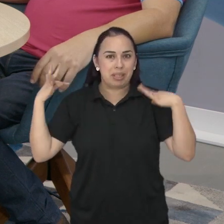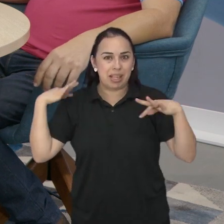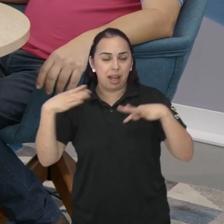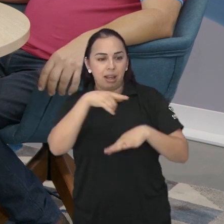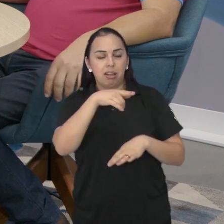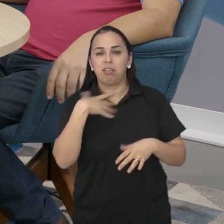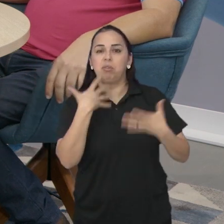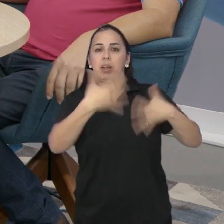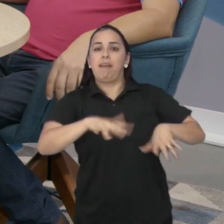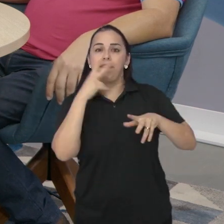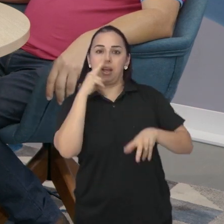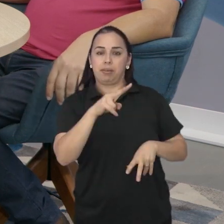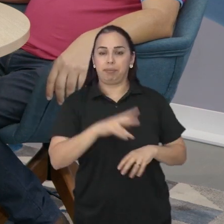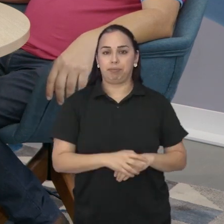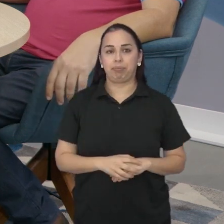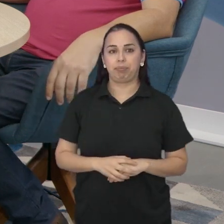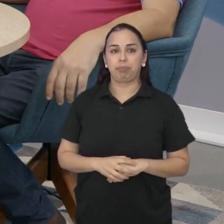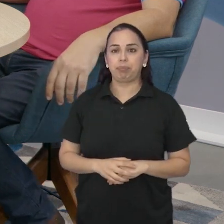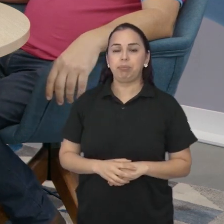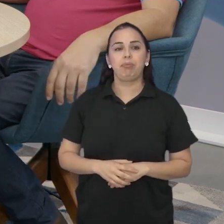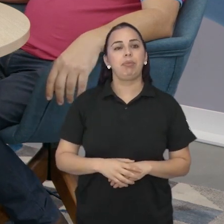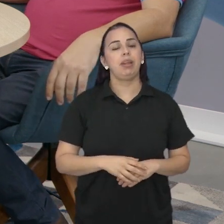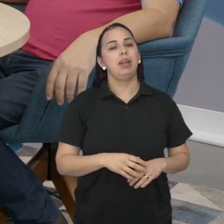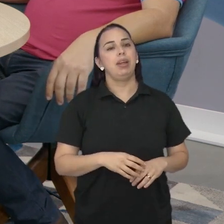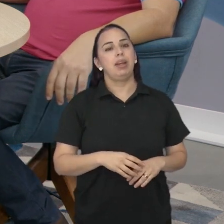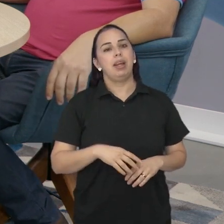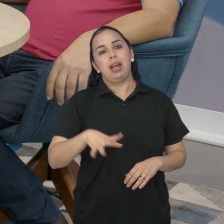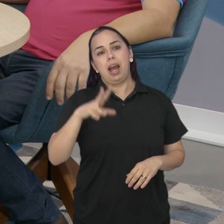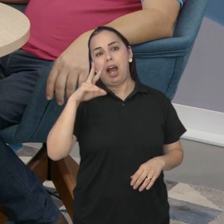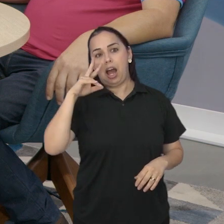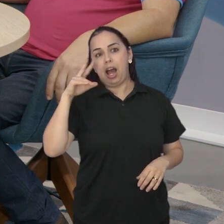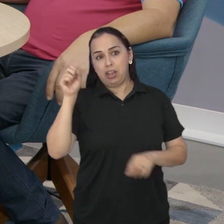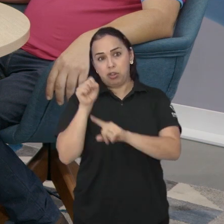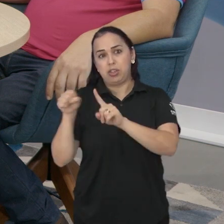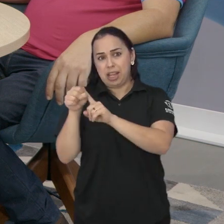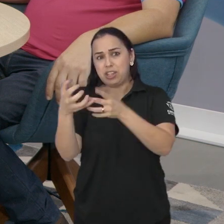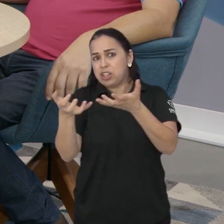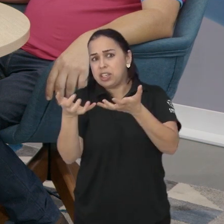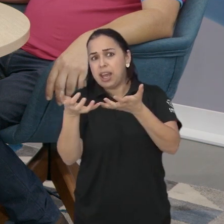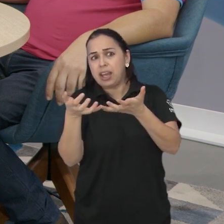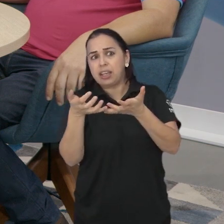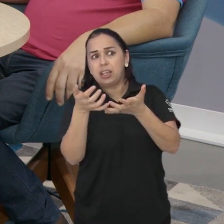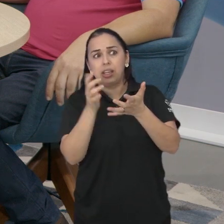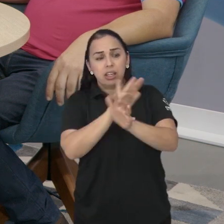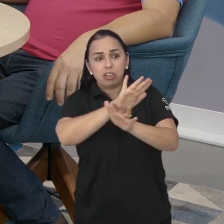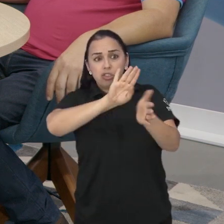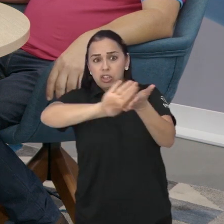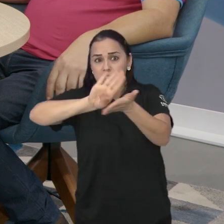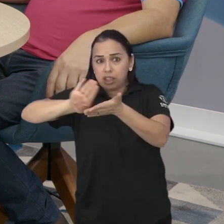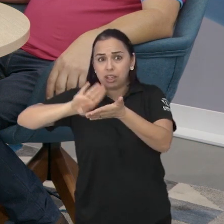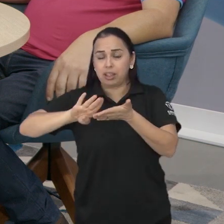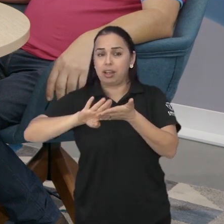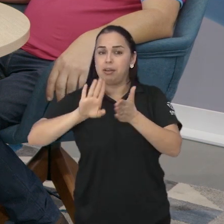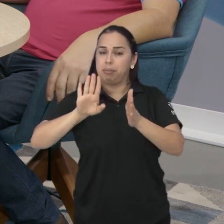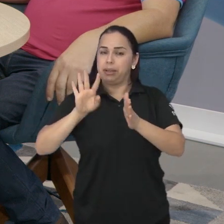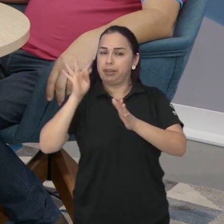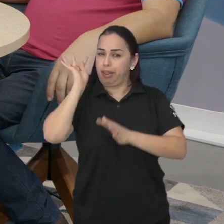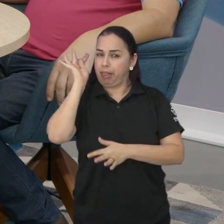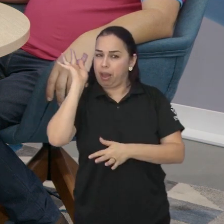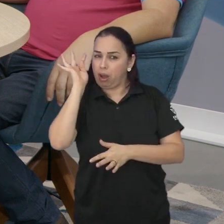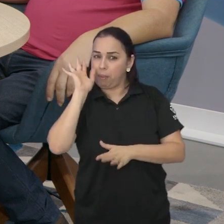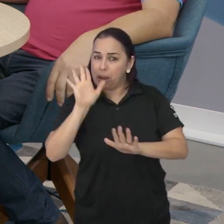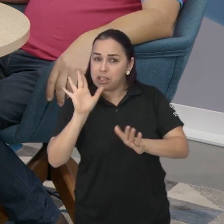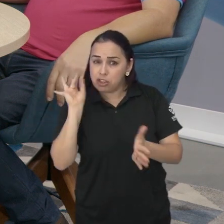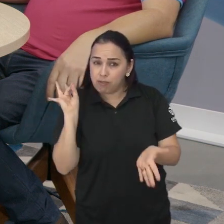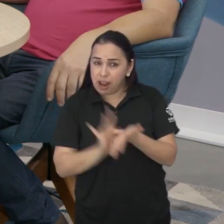A sociedade, ela quer uma visibilidade mais limpa, mais acessível, mas isso teoricamente. Quando a gente começa a ver